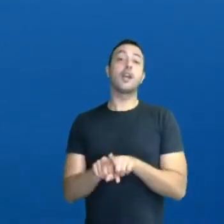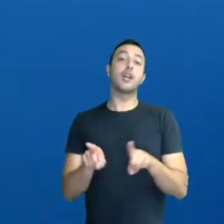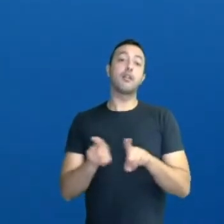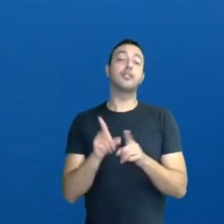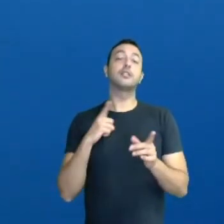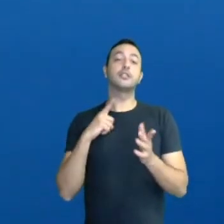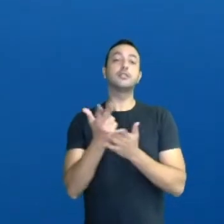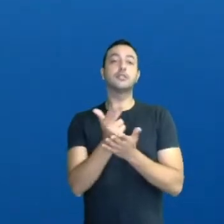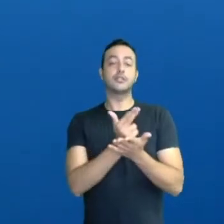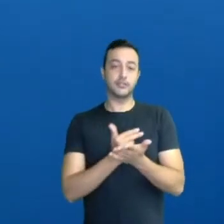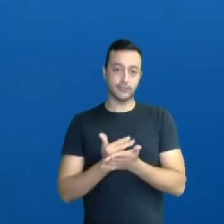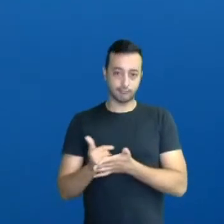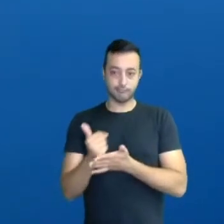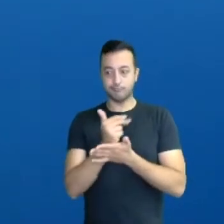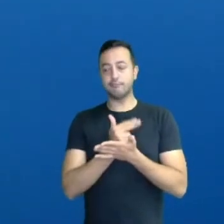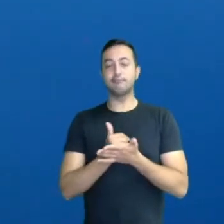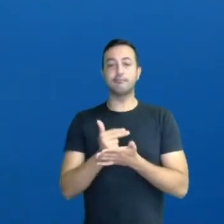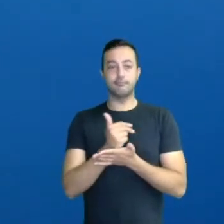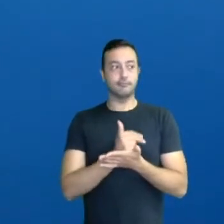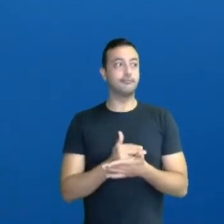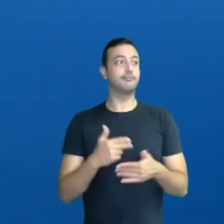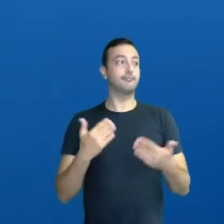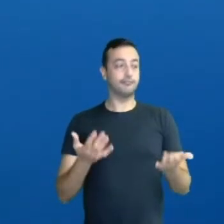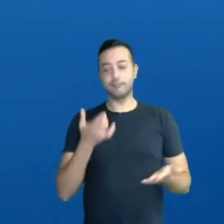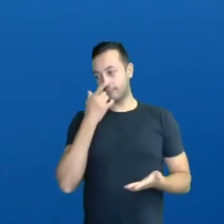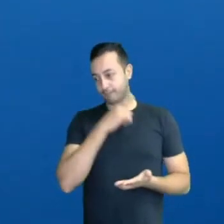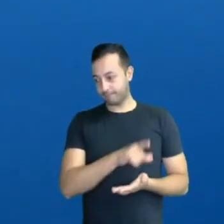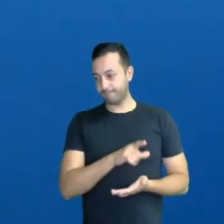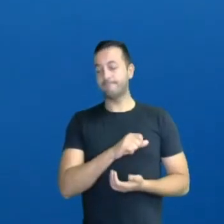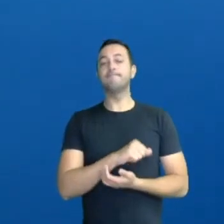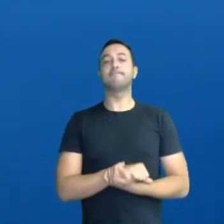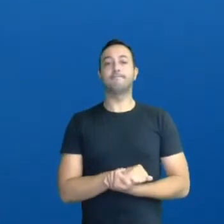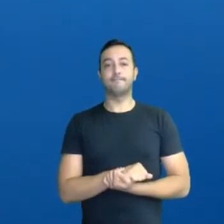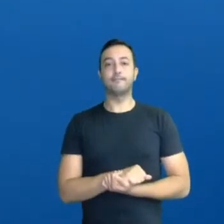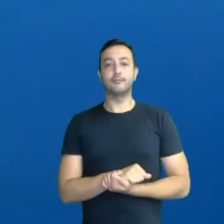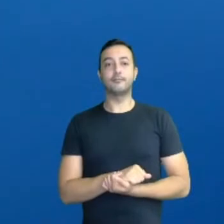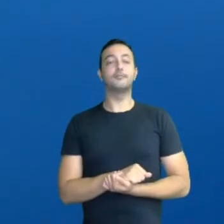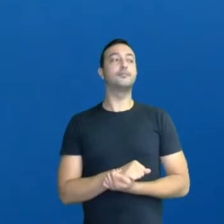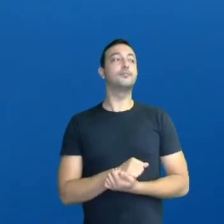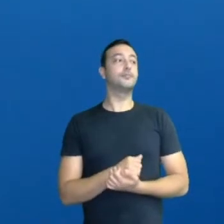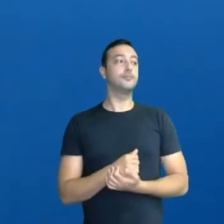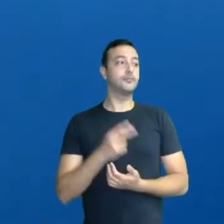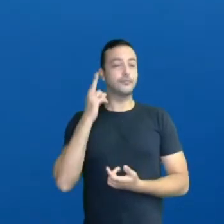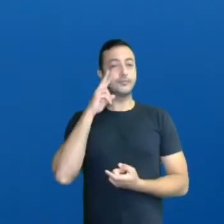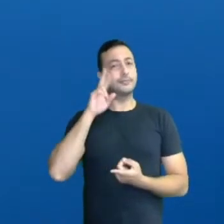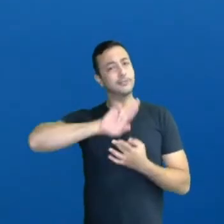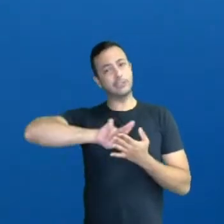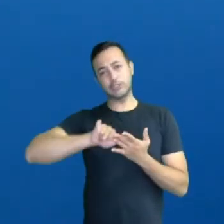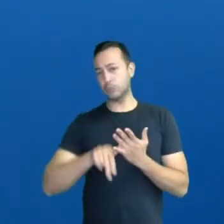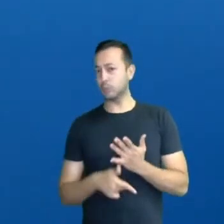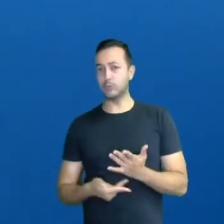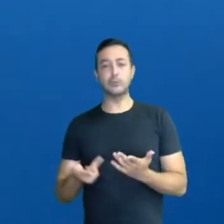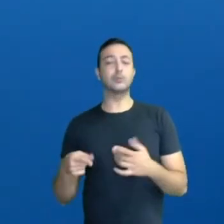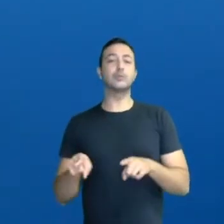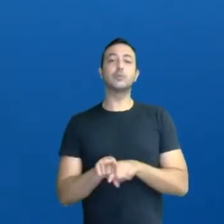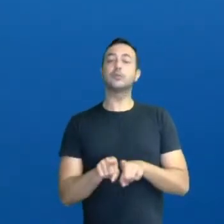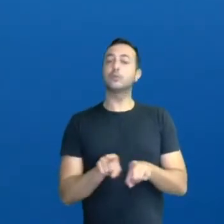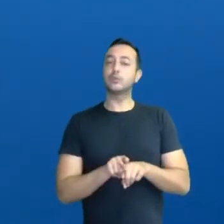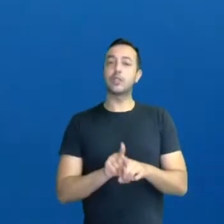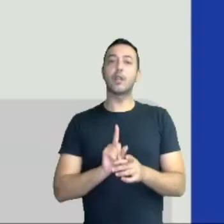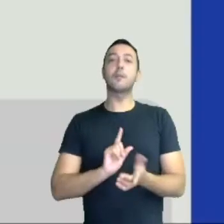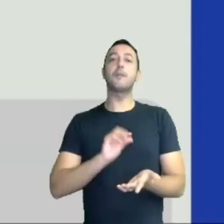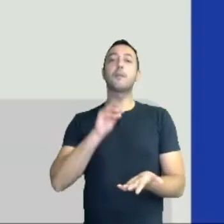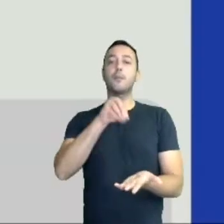uma representação cartográfica. Olha ali, ó, a planta do bairro. Olha só, revisamos um monte de coisa. Além do ponto